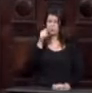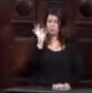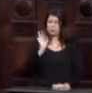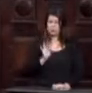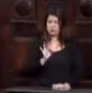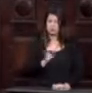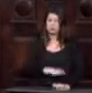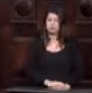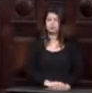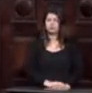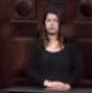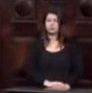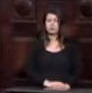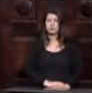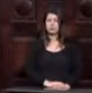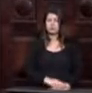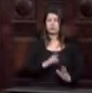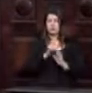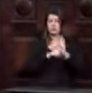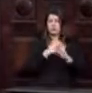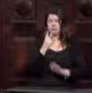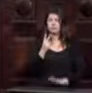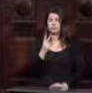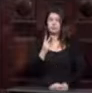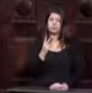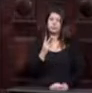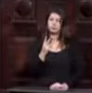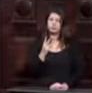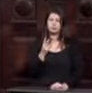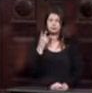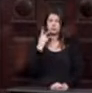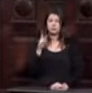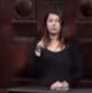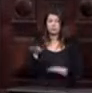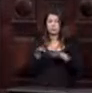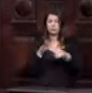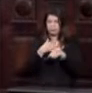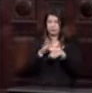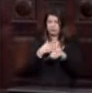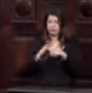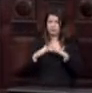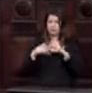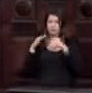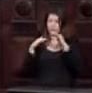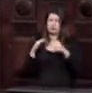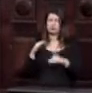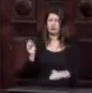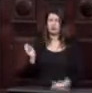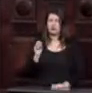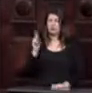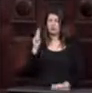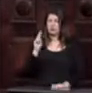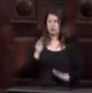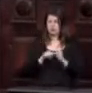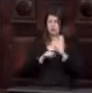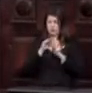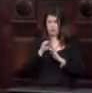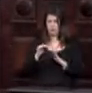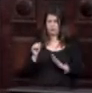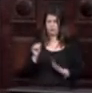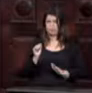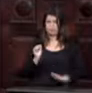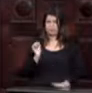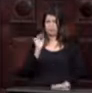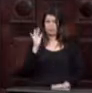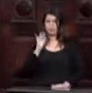15,27%. Inciso 2. Para os exercícios subsequentes, ao valor do limite máximo fixado para o